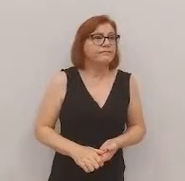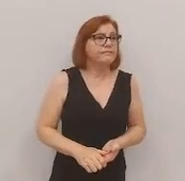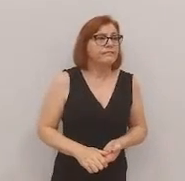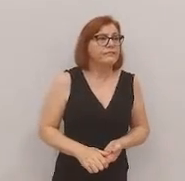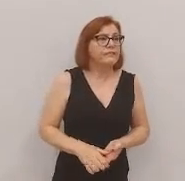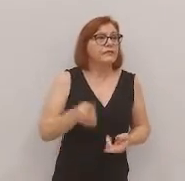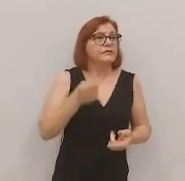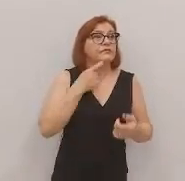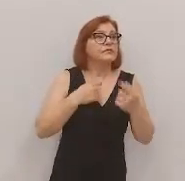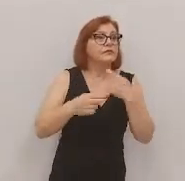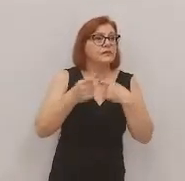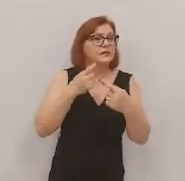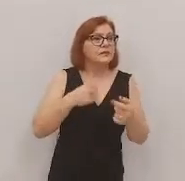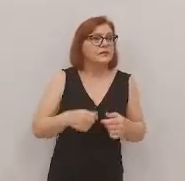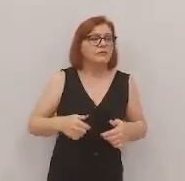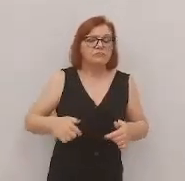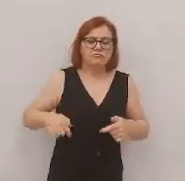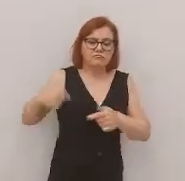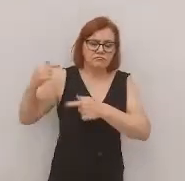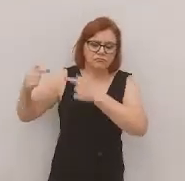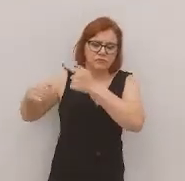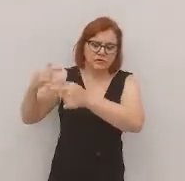por todas as